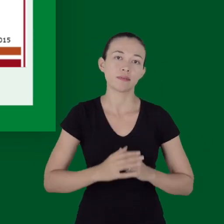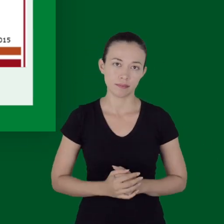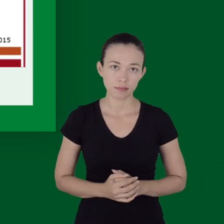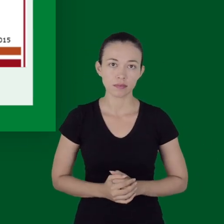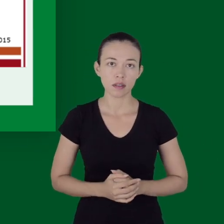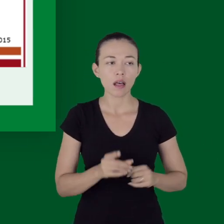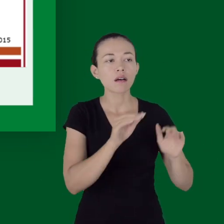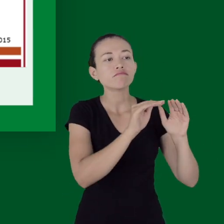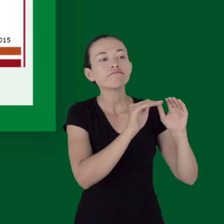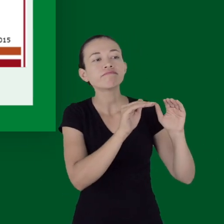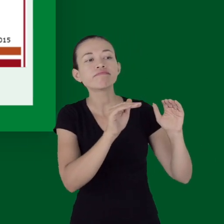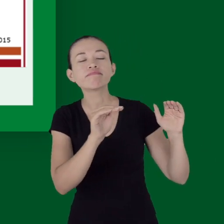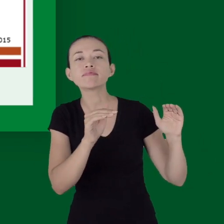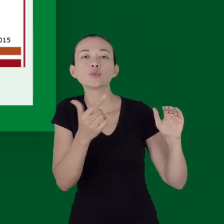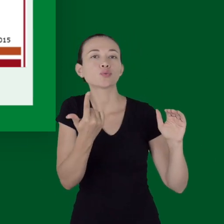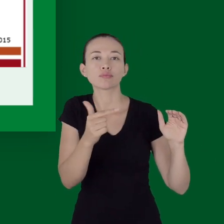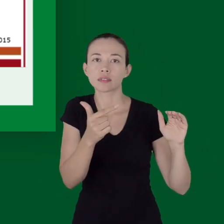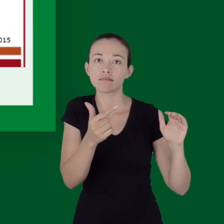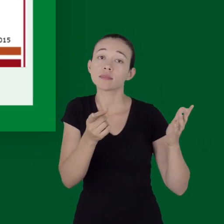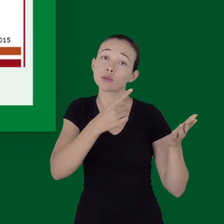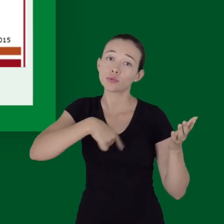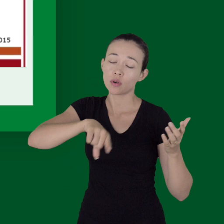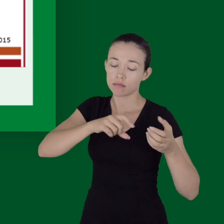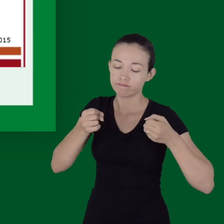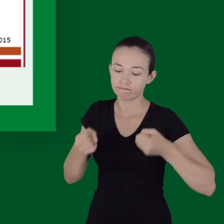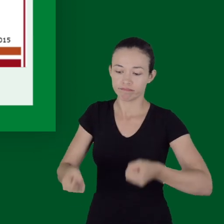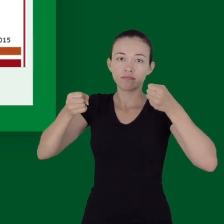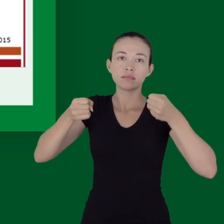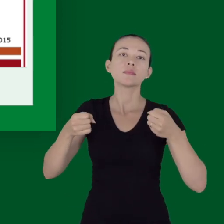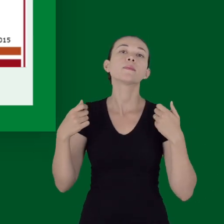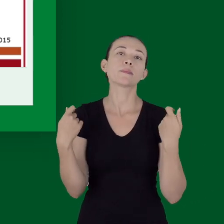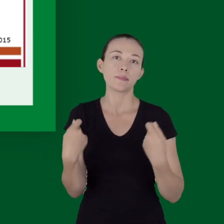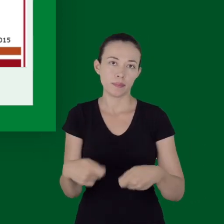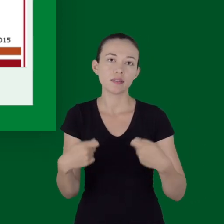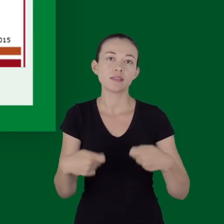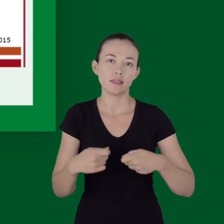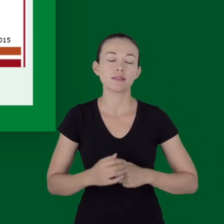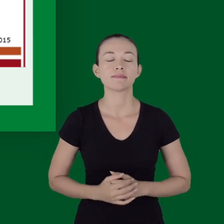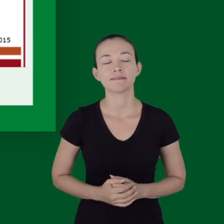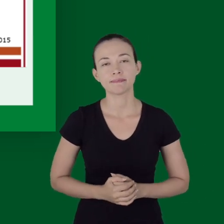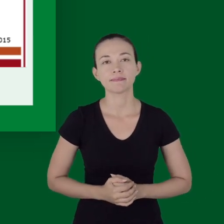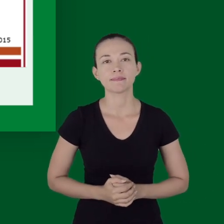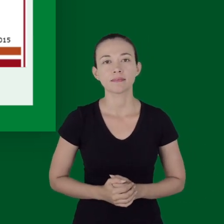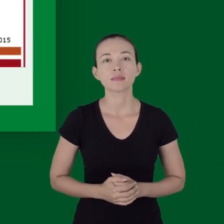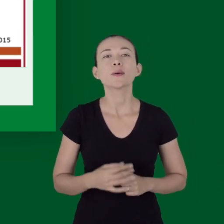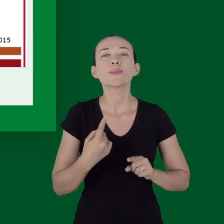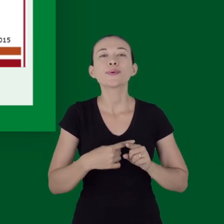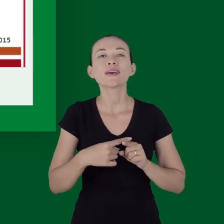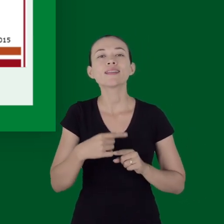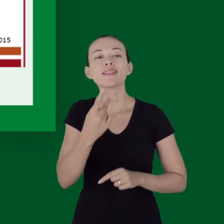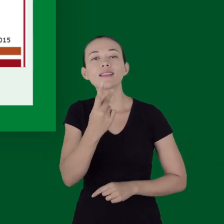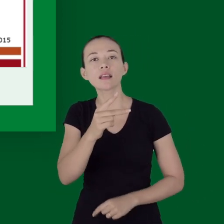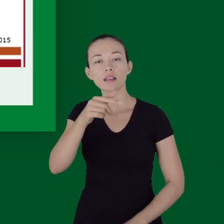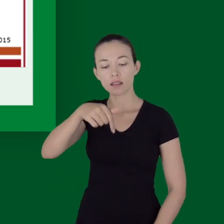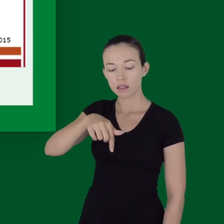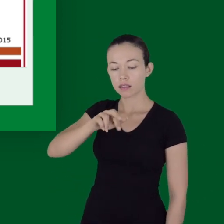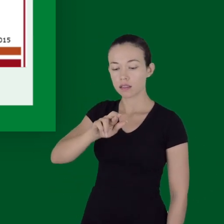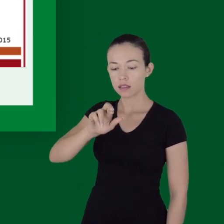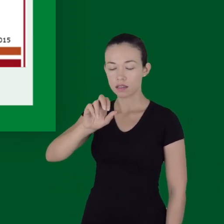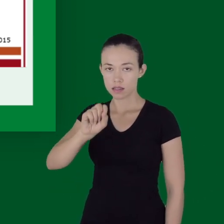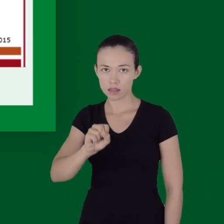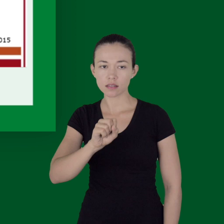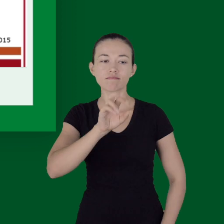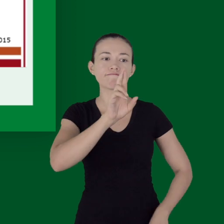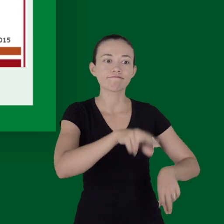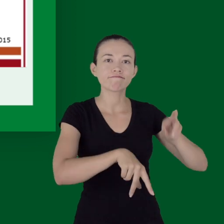estável. Então, sempre desfibrilar, que a gente não vai conseguir cardioverter sincronizado, porque a gente não vai conseguir identificar um QRS específico, né? Cada